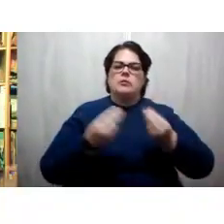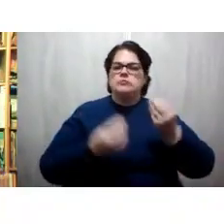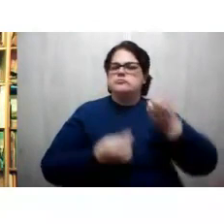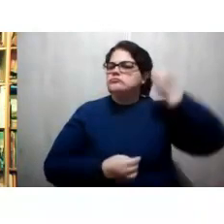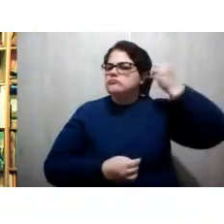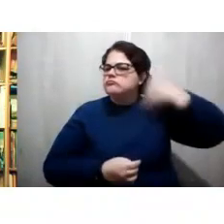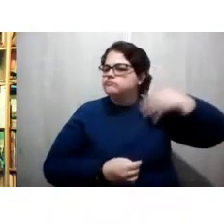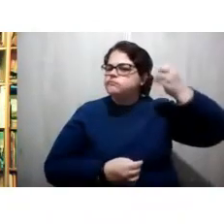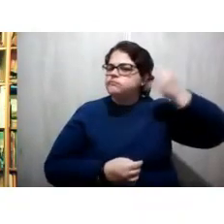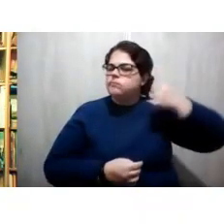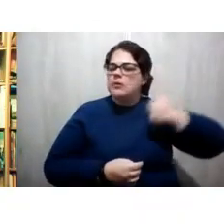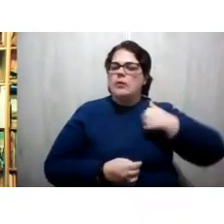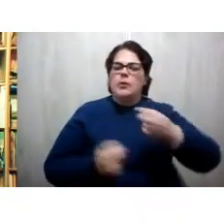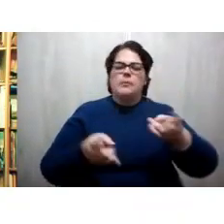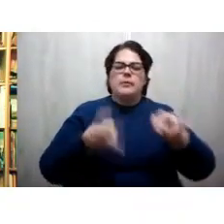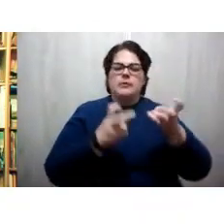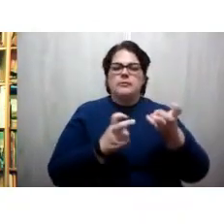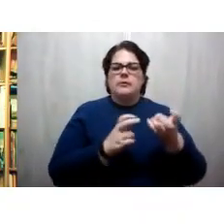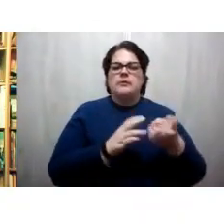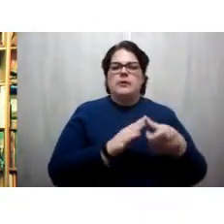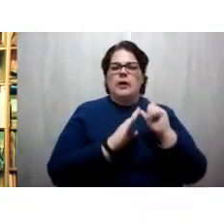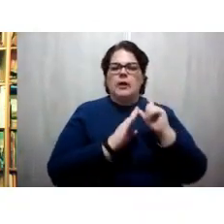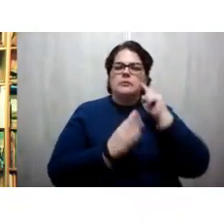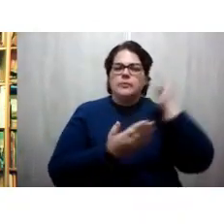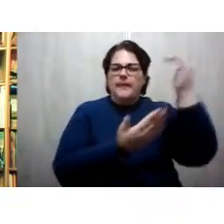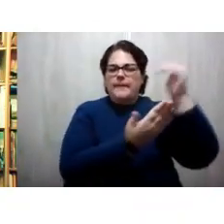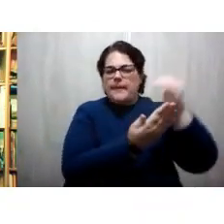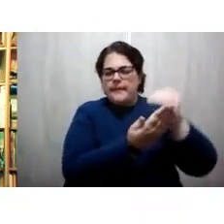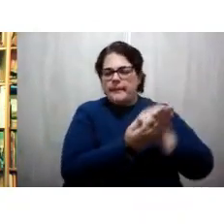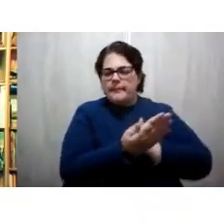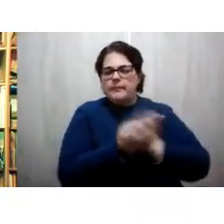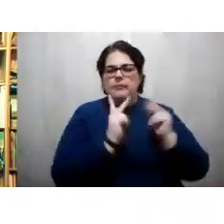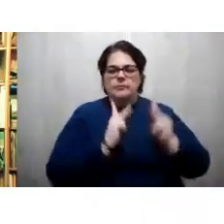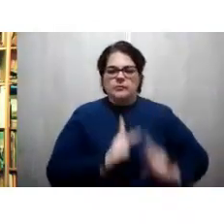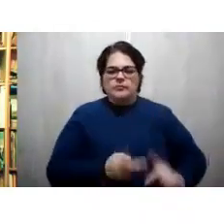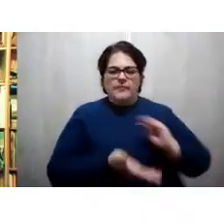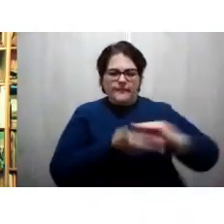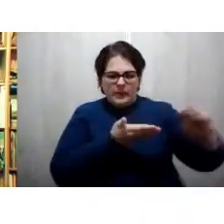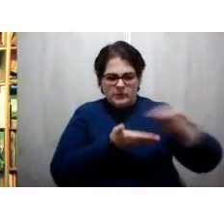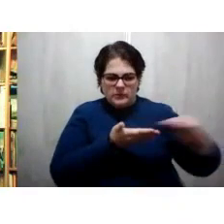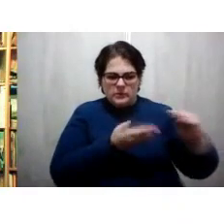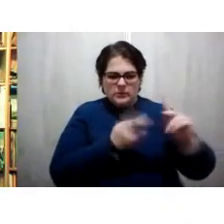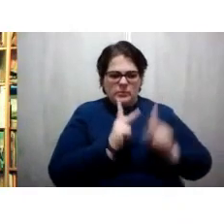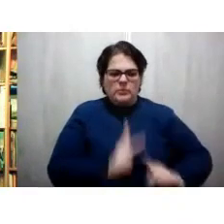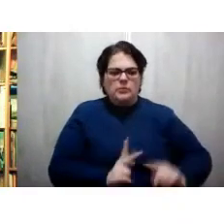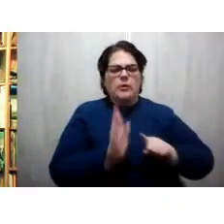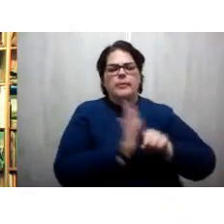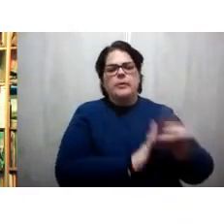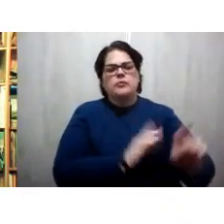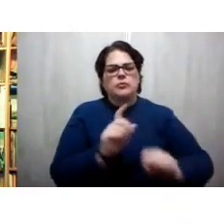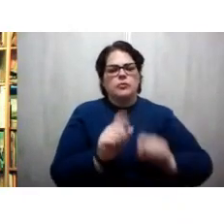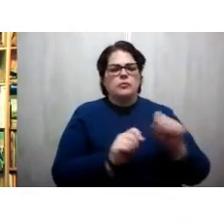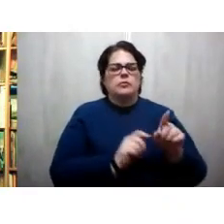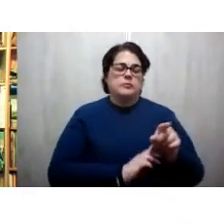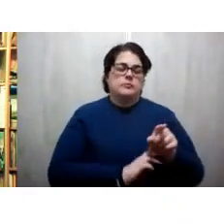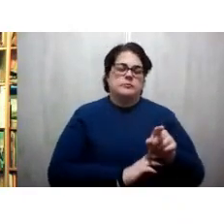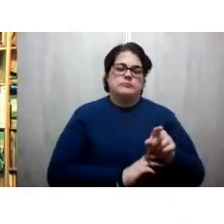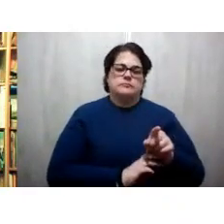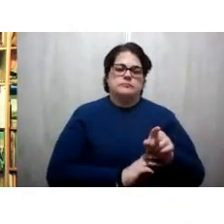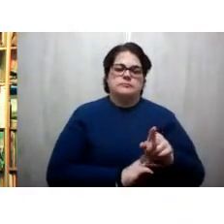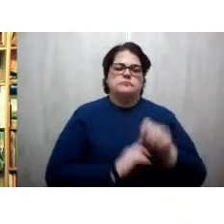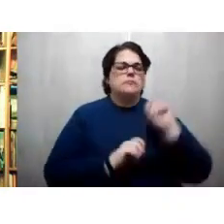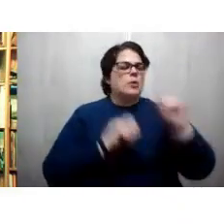no outro dia, aqui no, nos comentários dos participantes, alguém perguntando o que